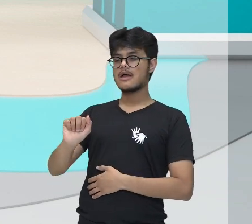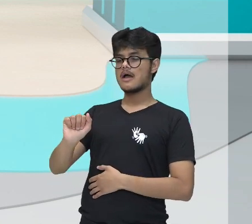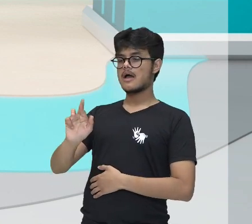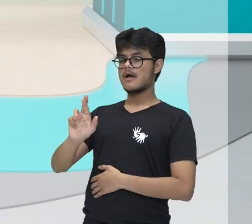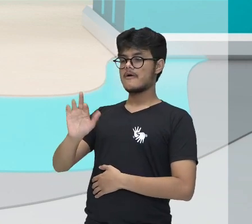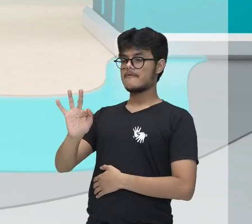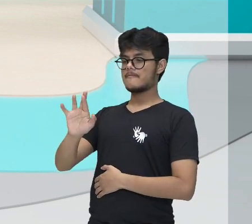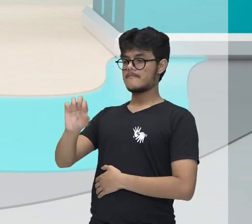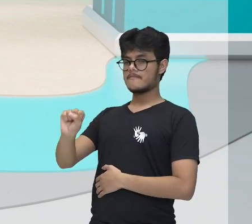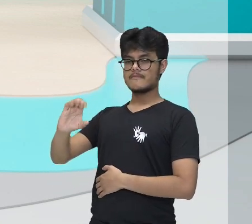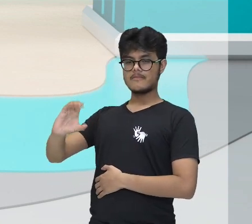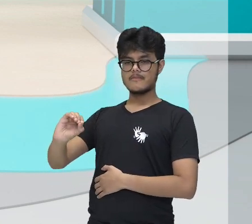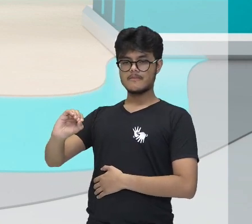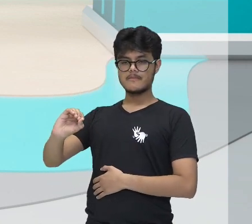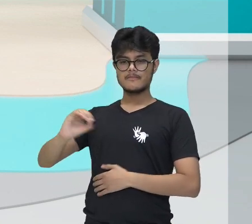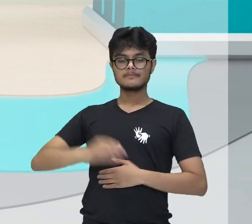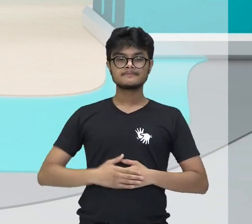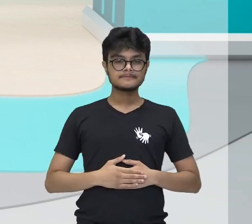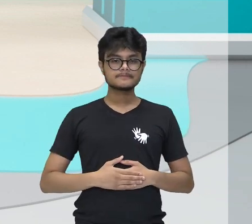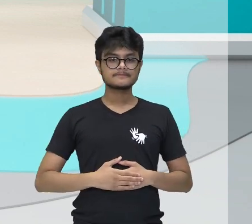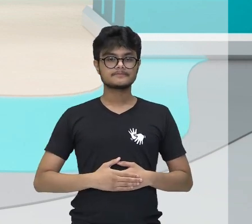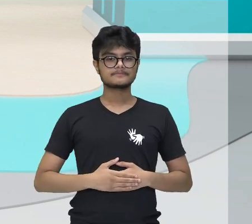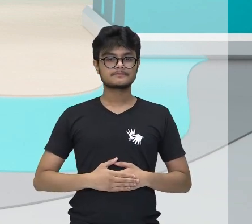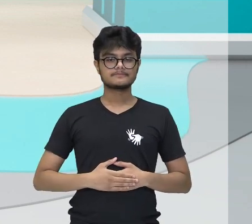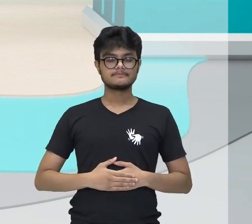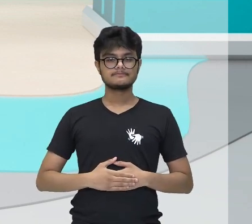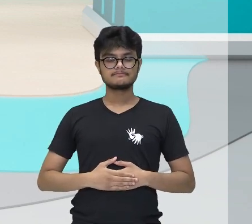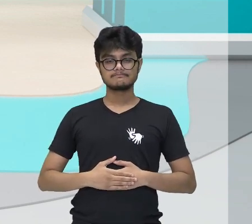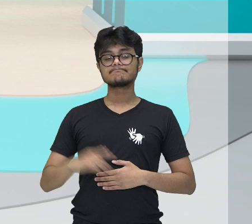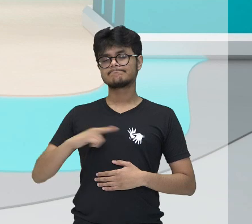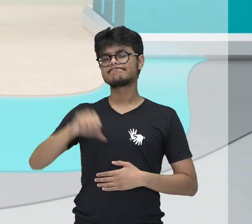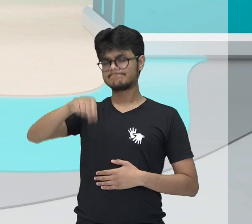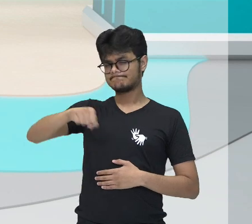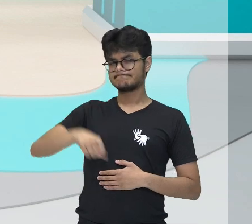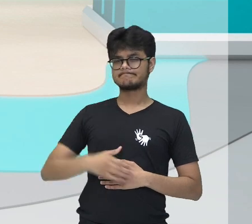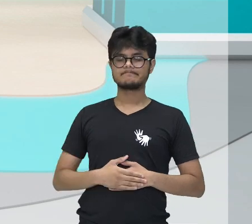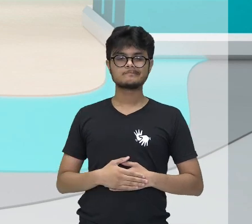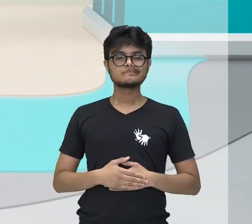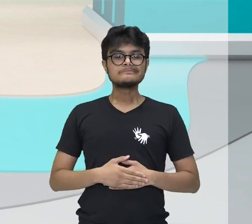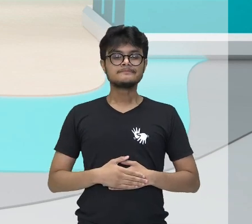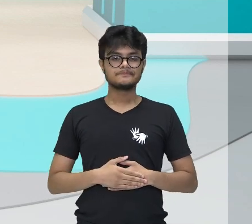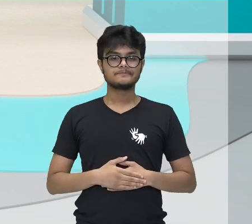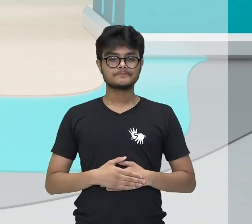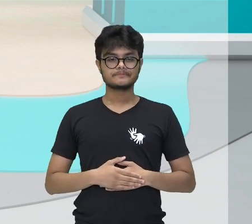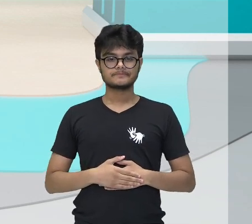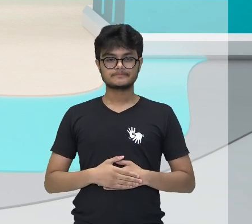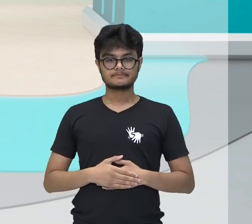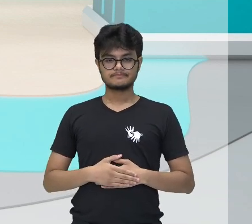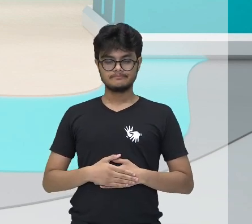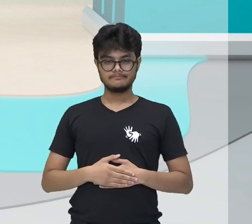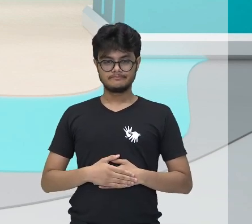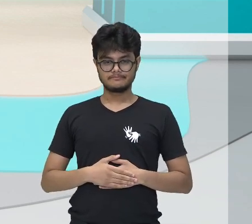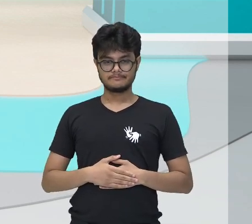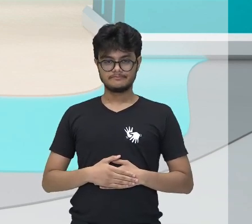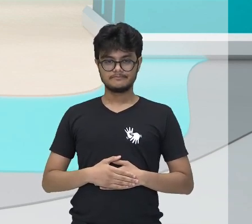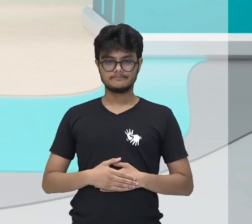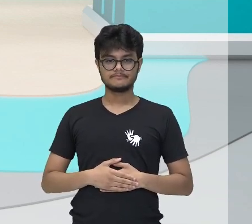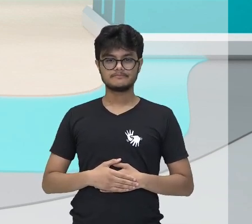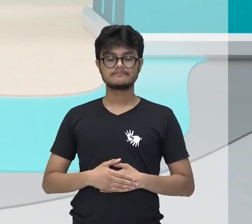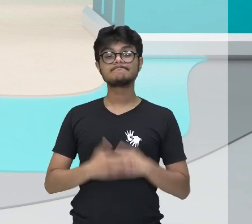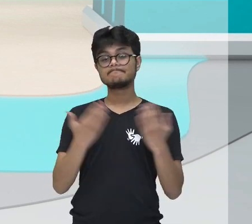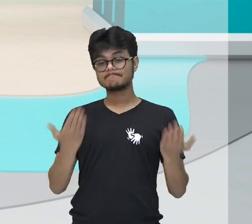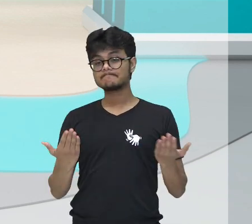de afresco, por um pintor renascentista chamado Michelangelo.